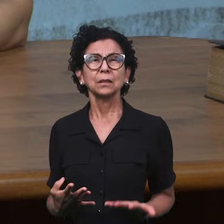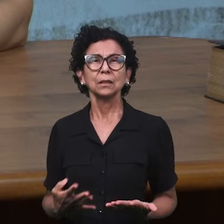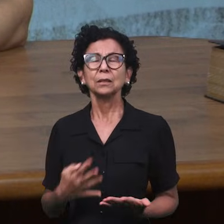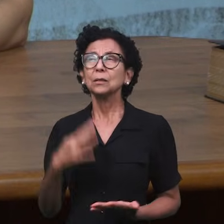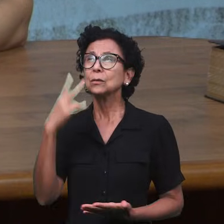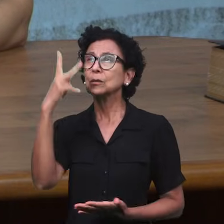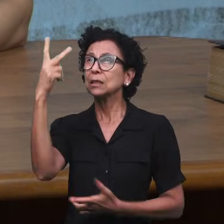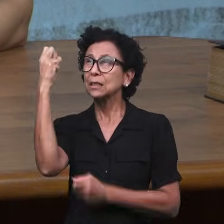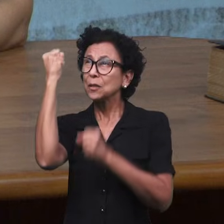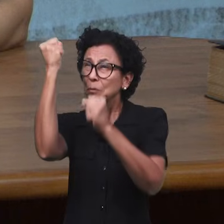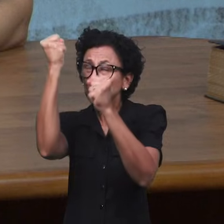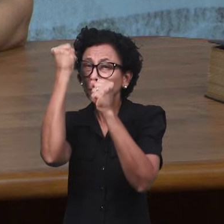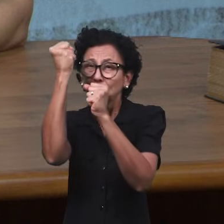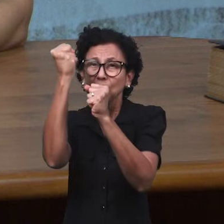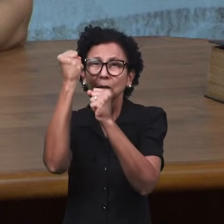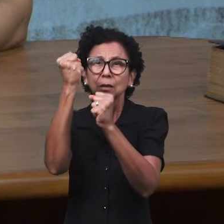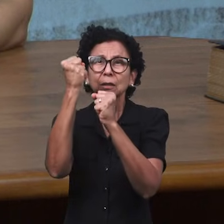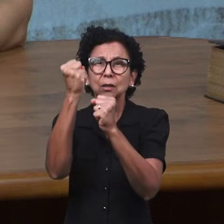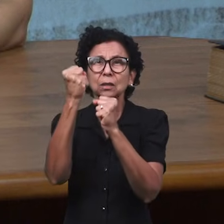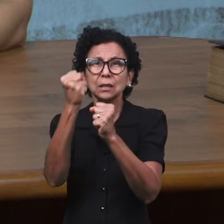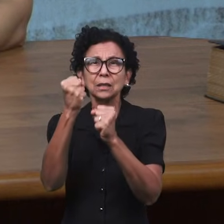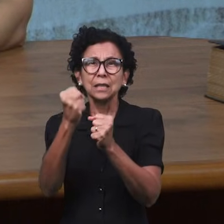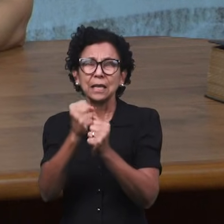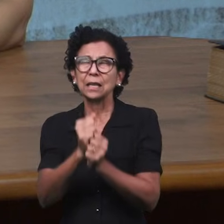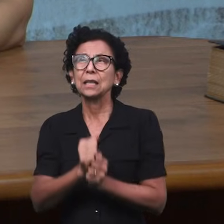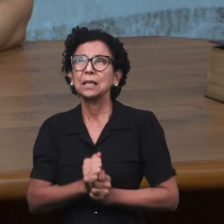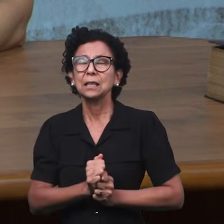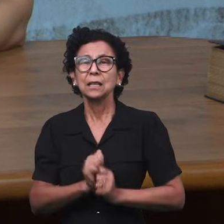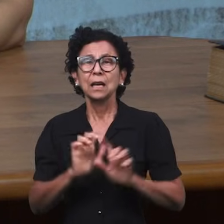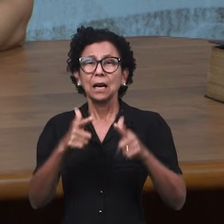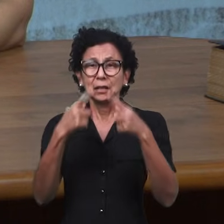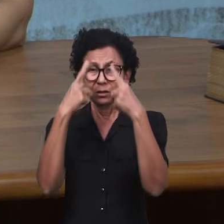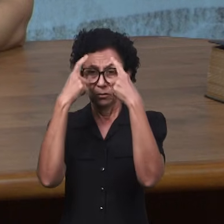tua mão resistes violentamente.